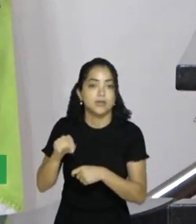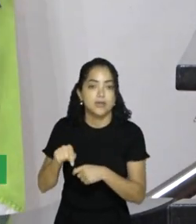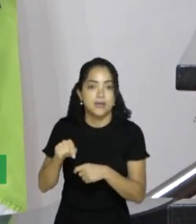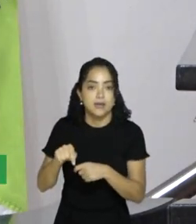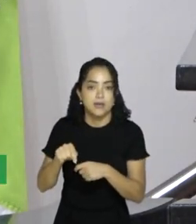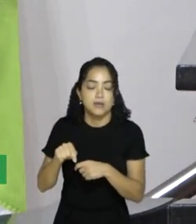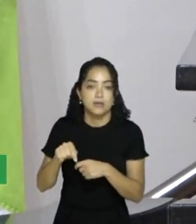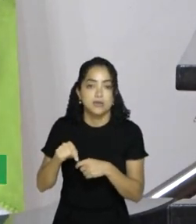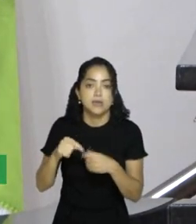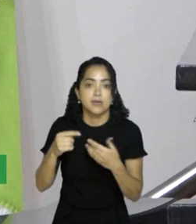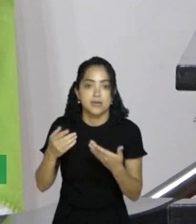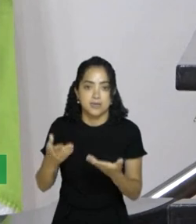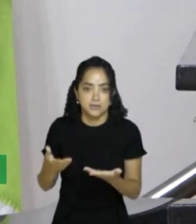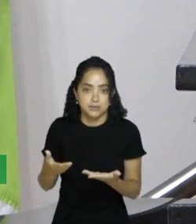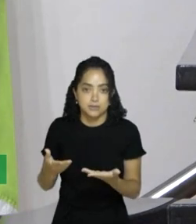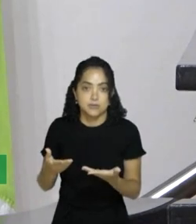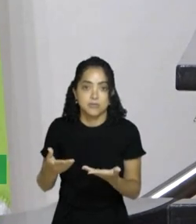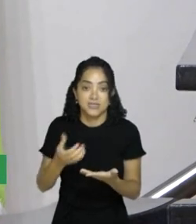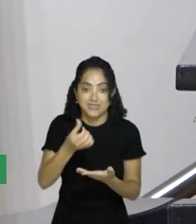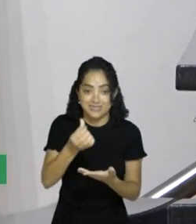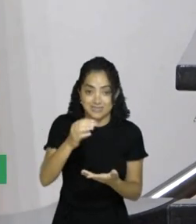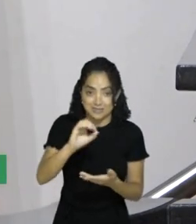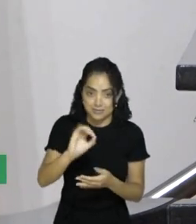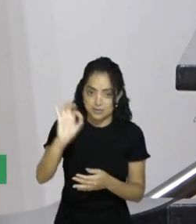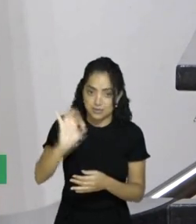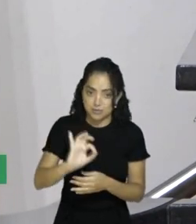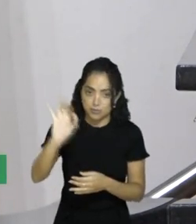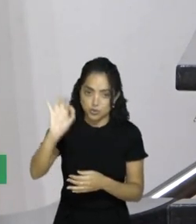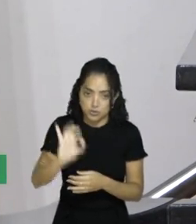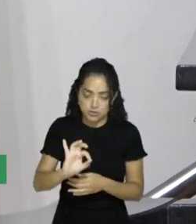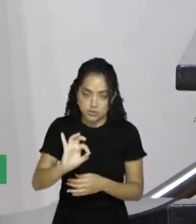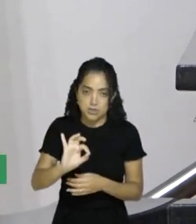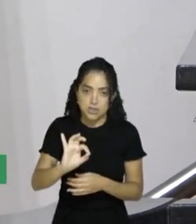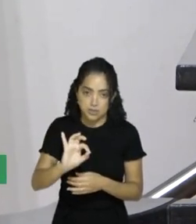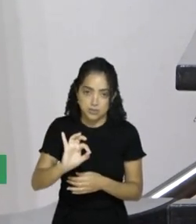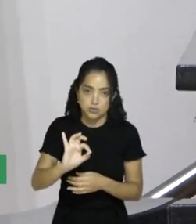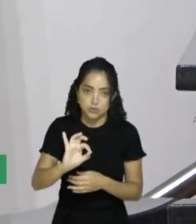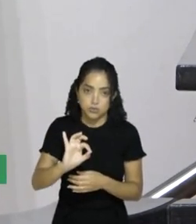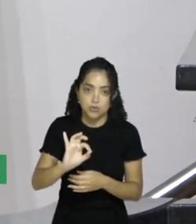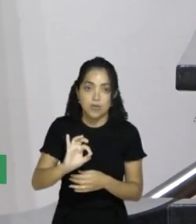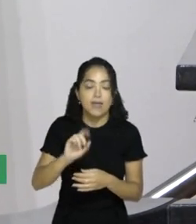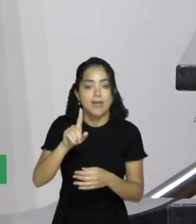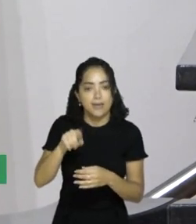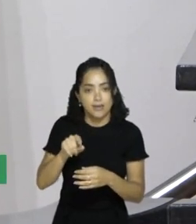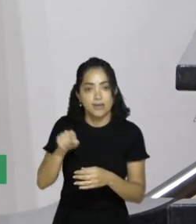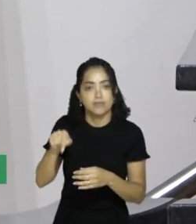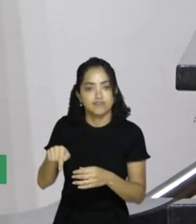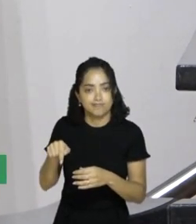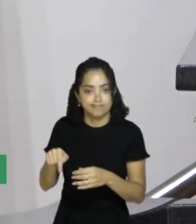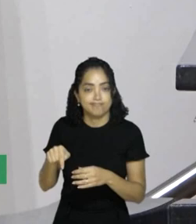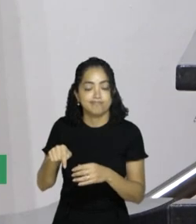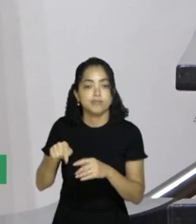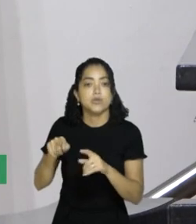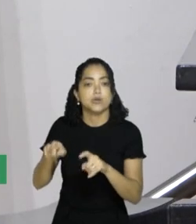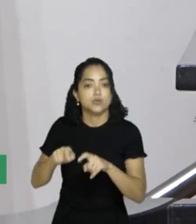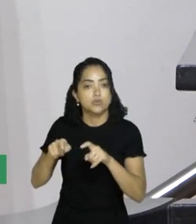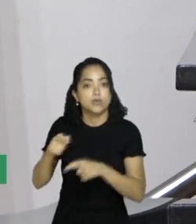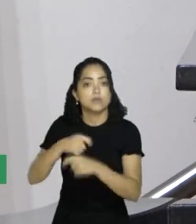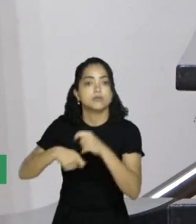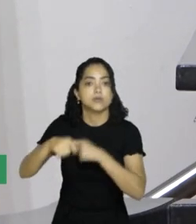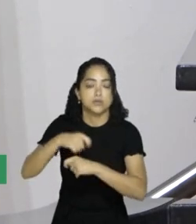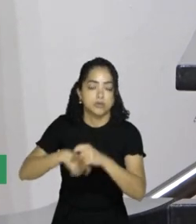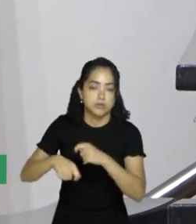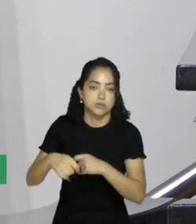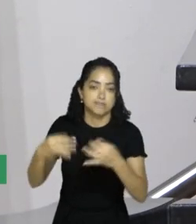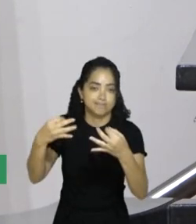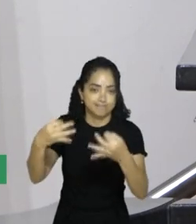vem 60% da nossa receita do nosso município vem do agronegócio Então nada mais justo